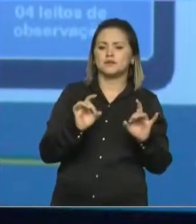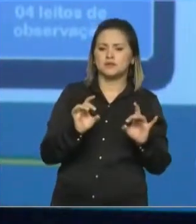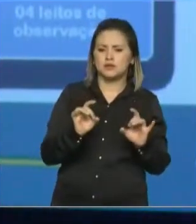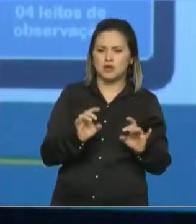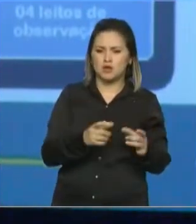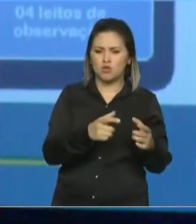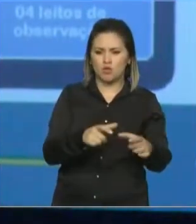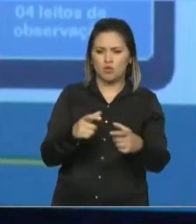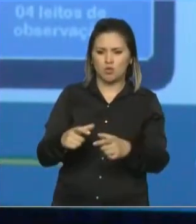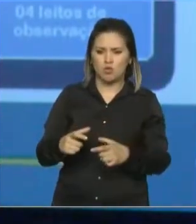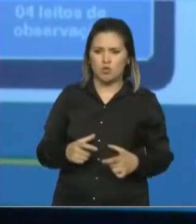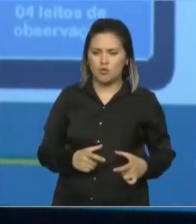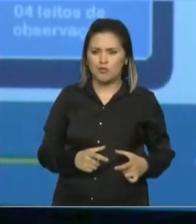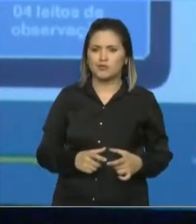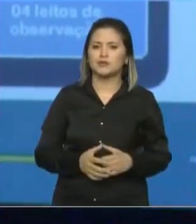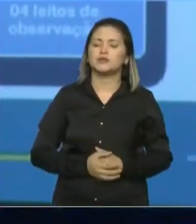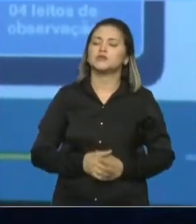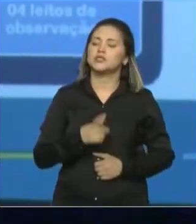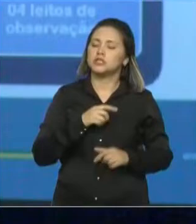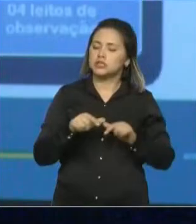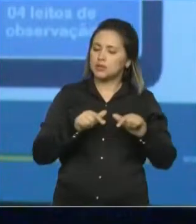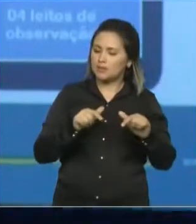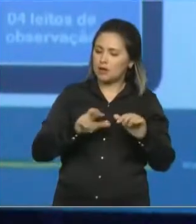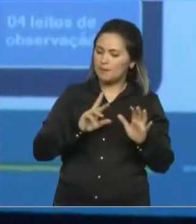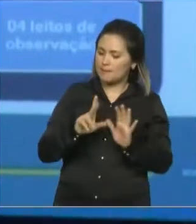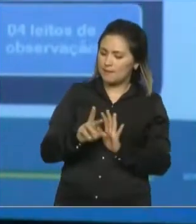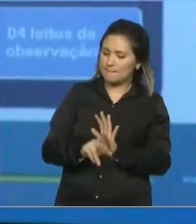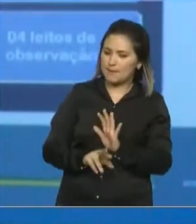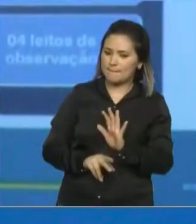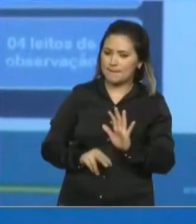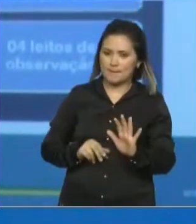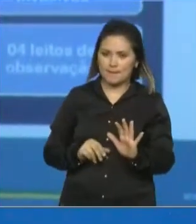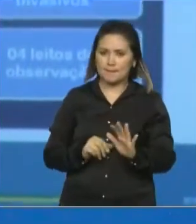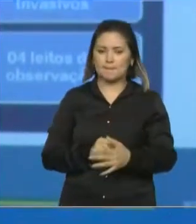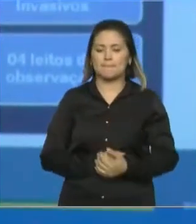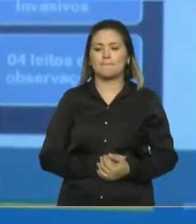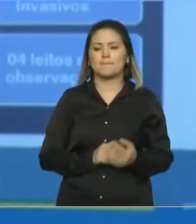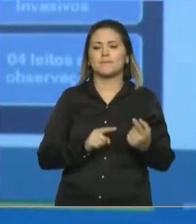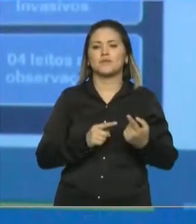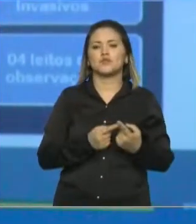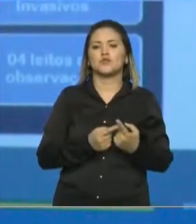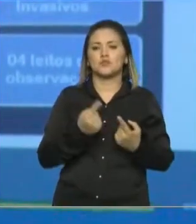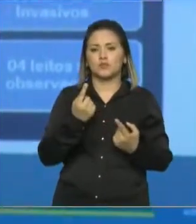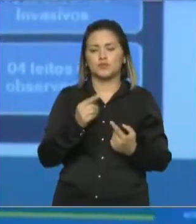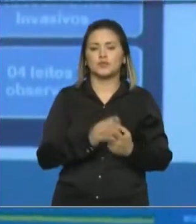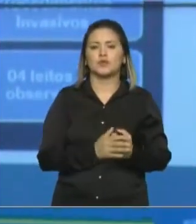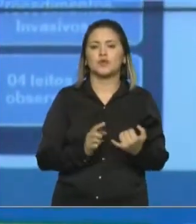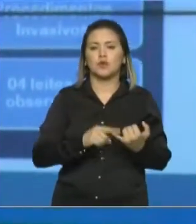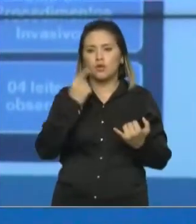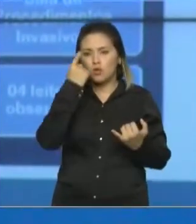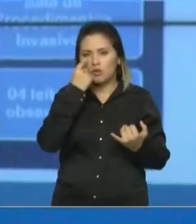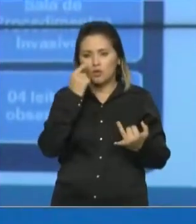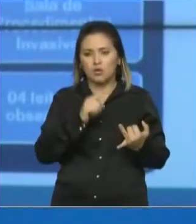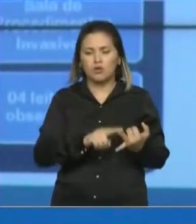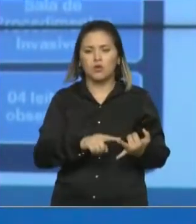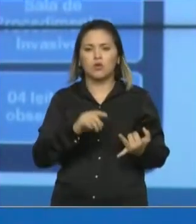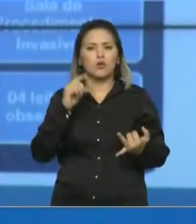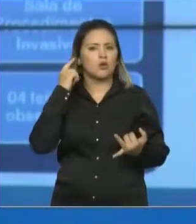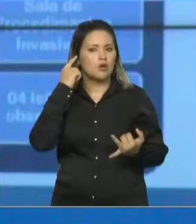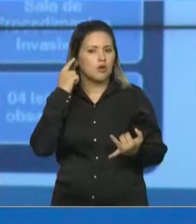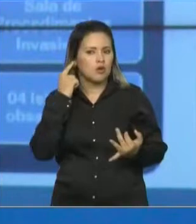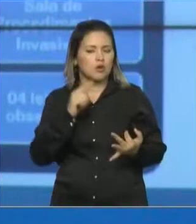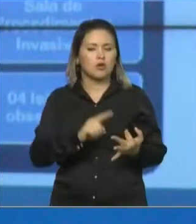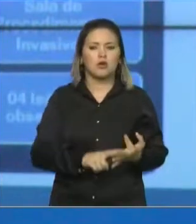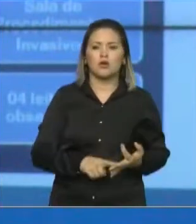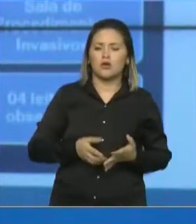Então, vê que a gente tem muitos serviços na policlínica já tipo 1, com oftalmologia, otorrino, clínico geral, cardiologia, ginecologia,